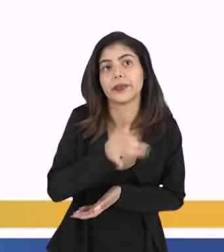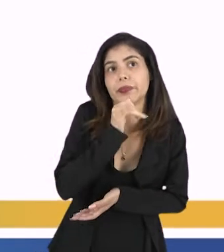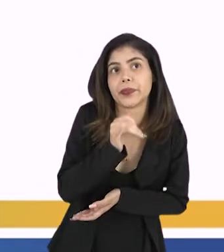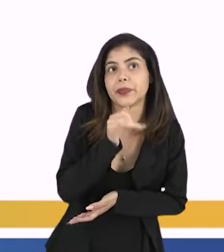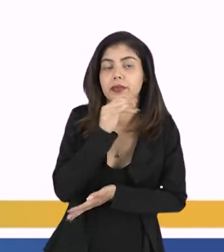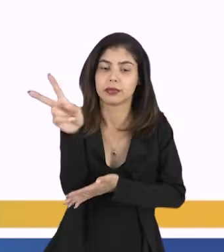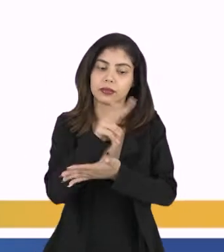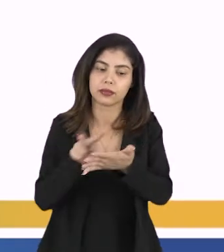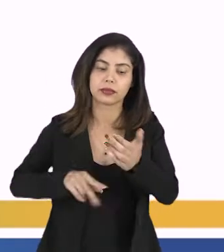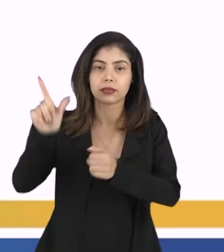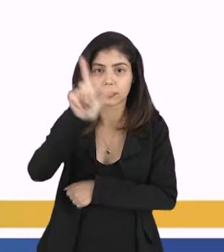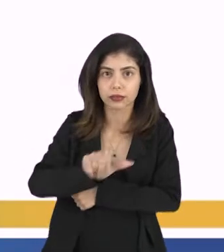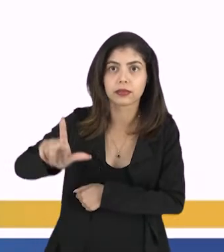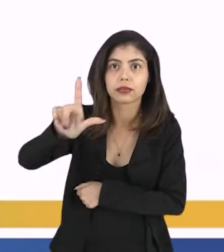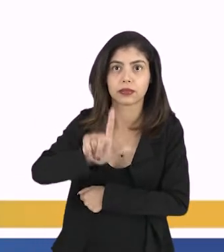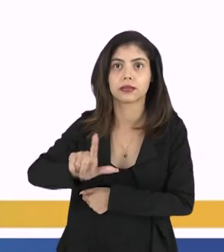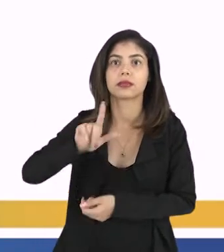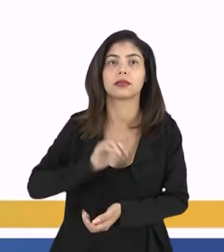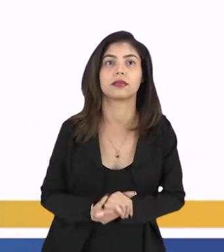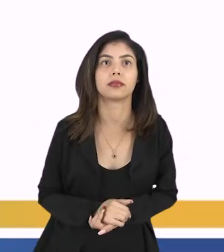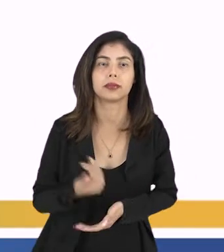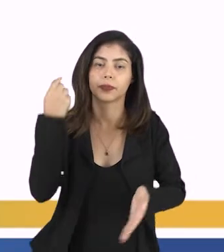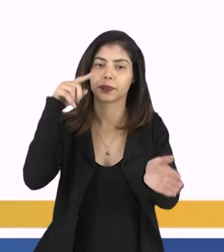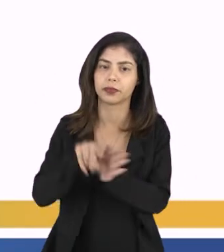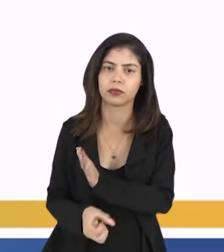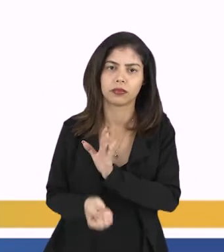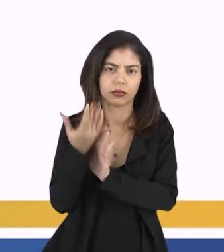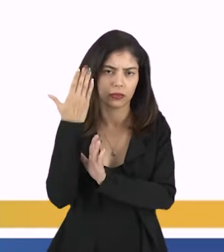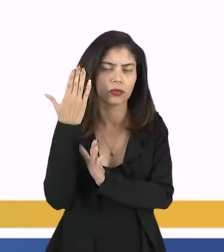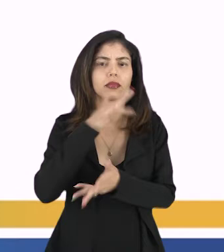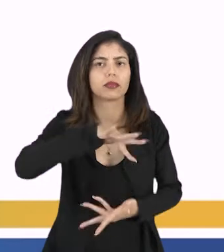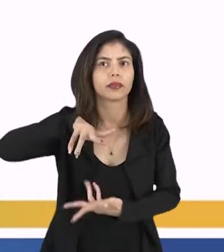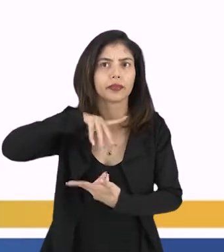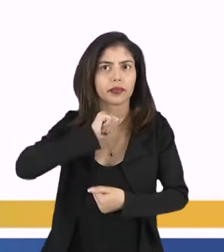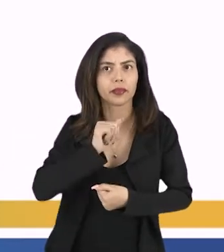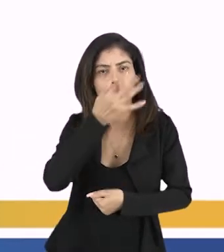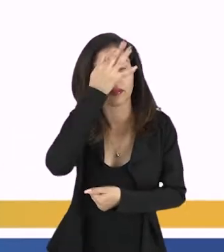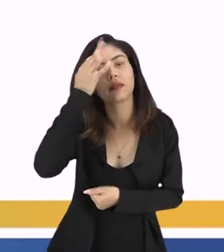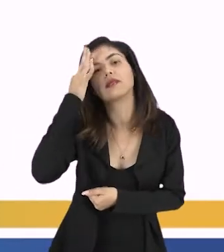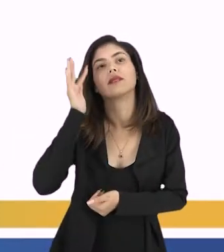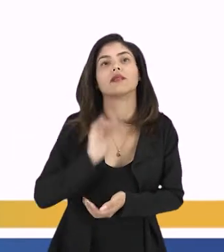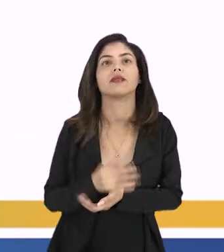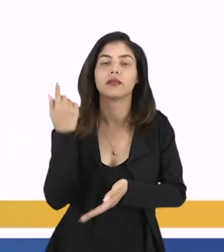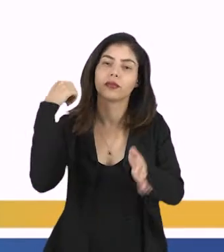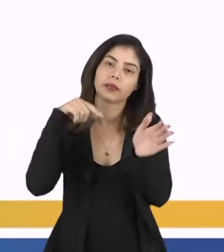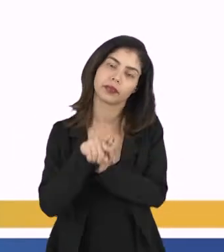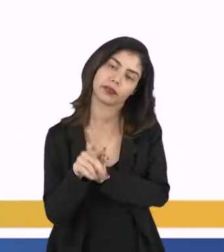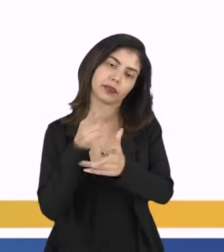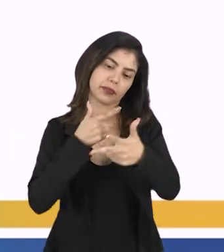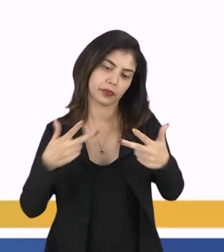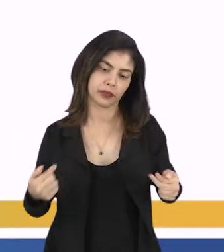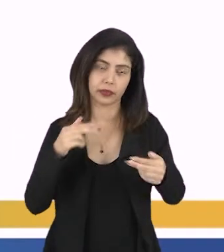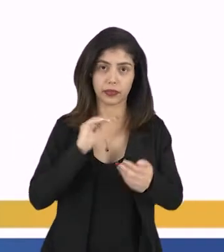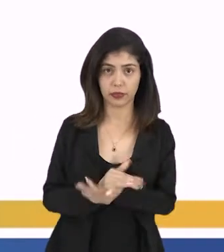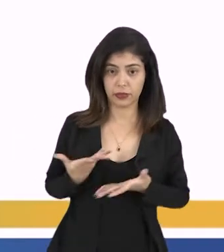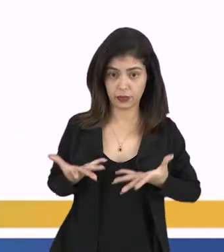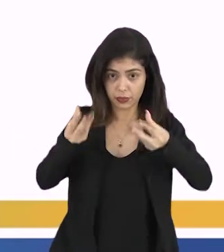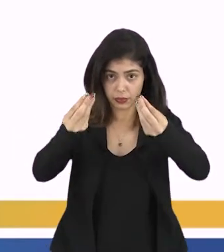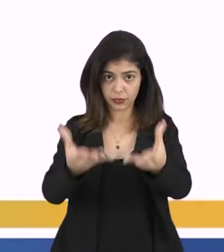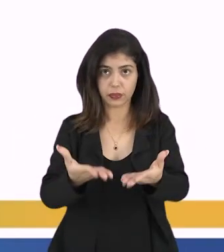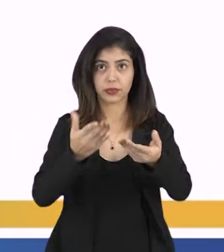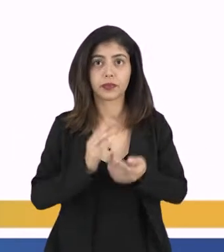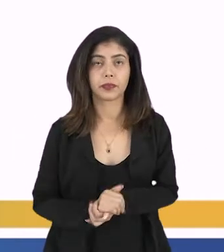de literaturas aí que estão questionando o mundo, questionando a filosofia, questionando as coisas que são